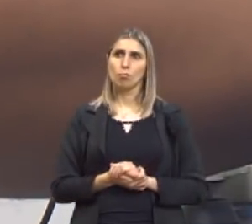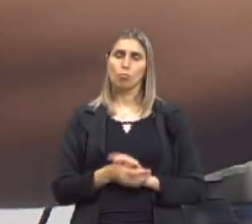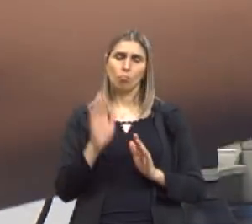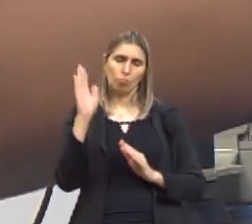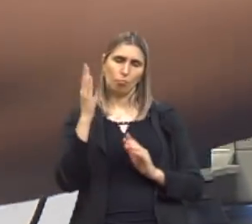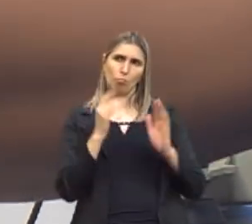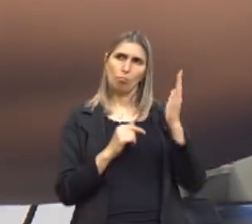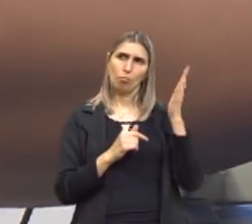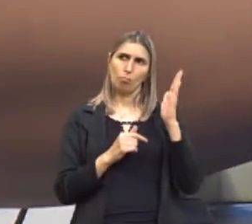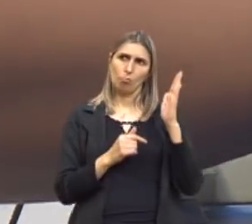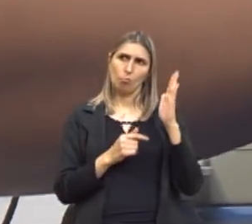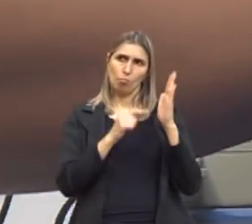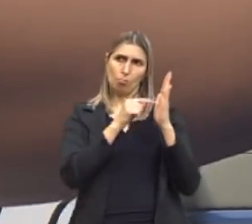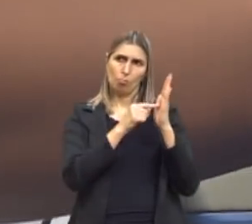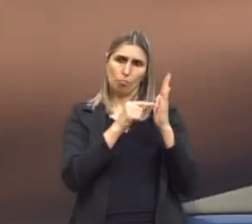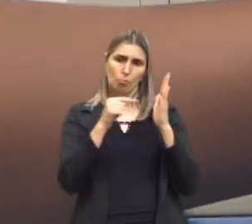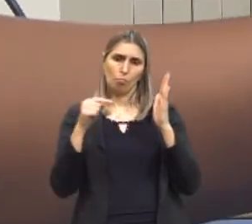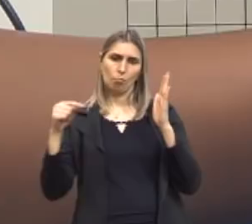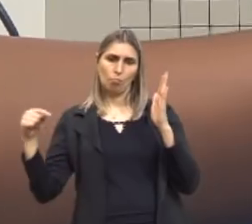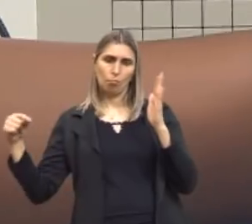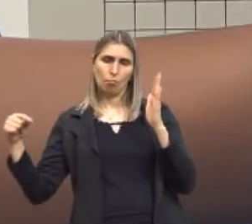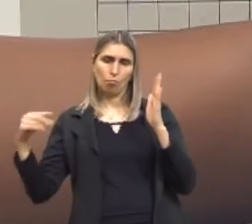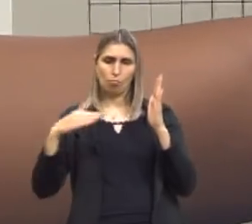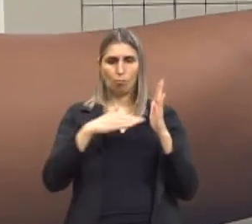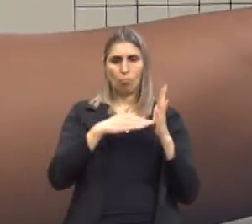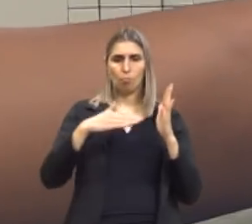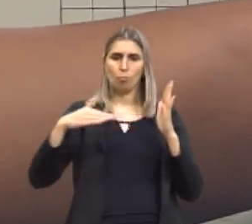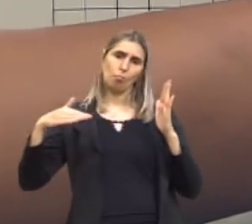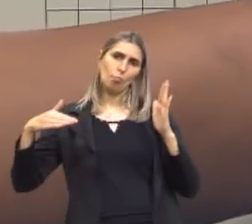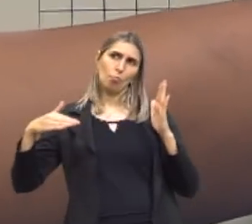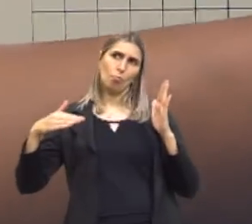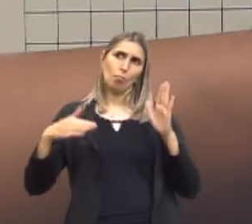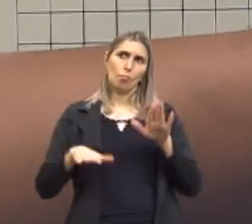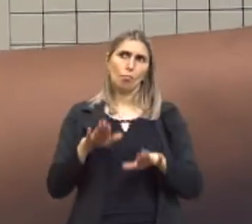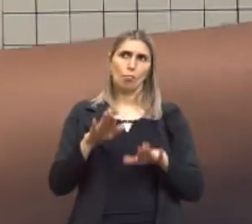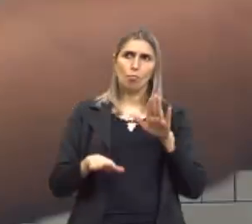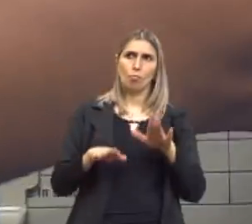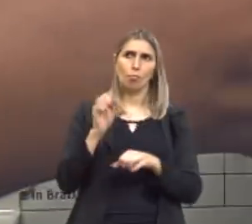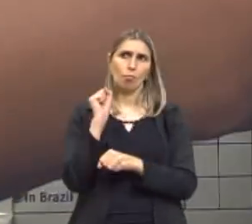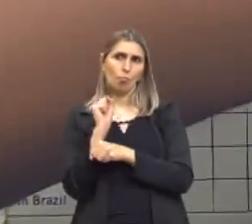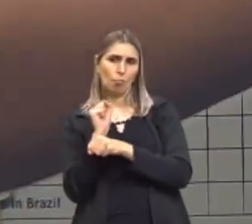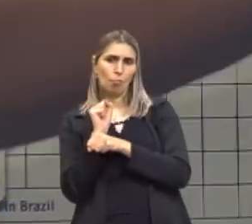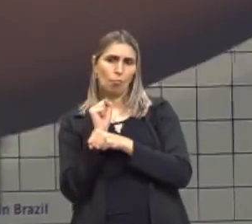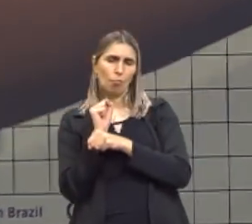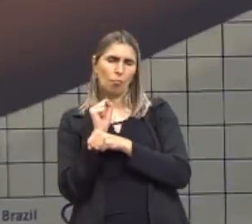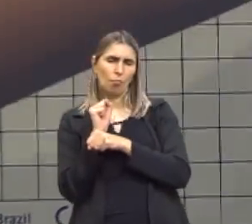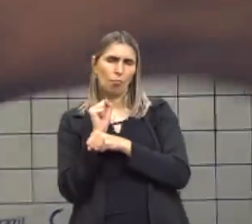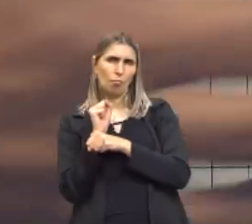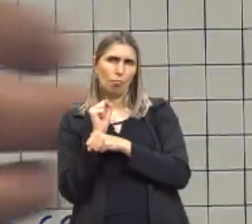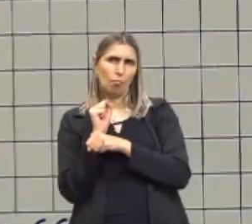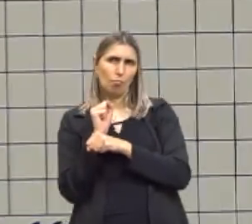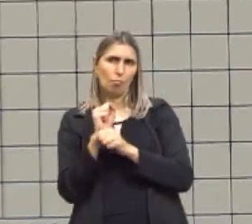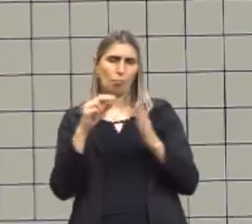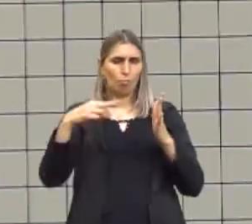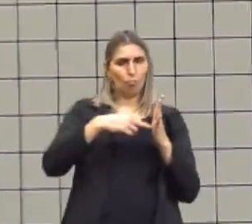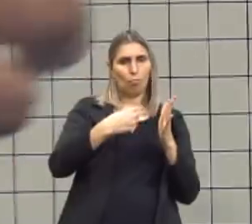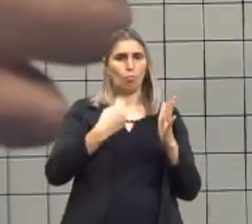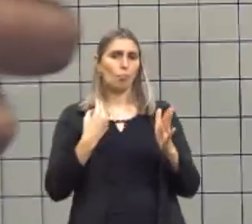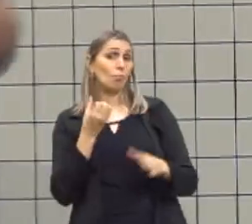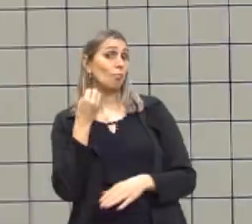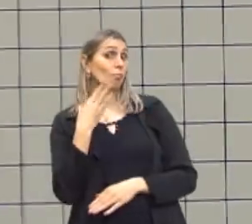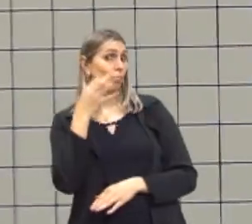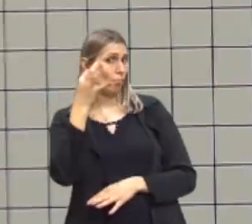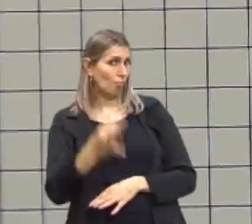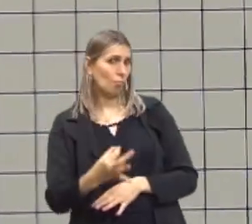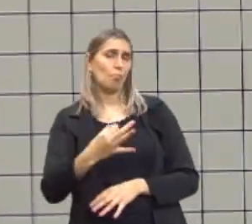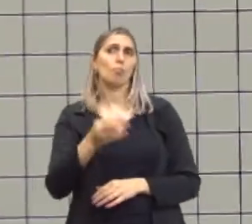espelho. Então, o espelho vai ficar sobre essa linha. Talvez eu tenha que ficar segurando aqui para refletir bem na tela, mas vamos lá, vamos